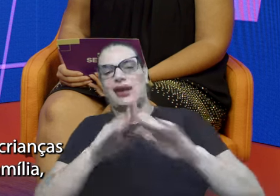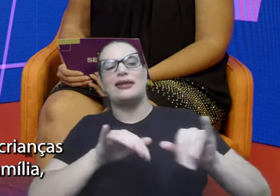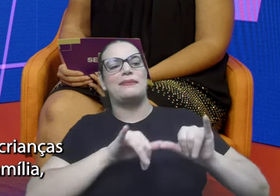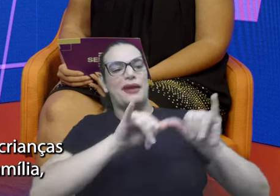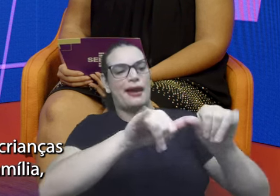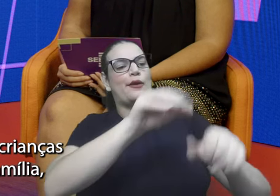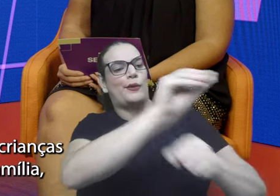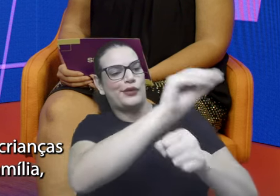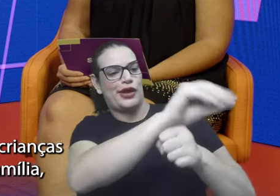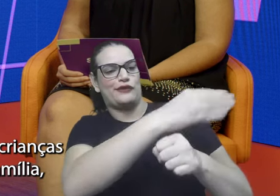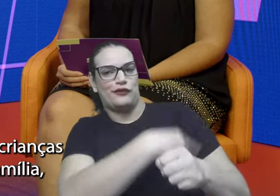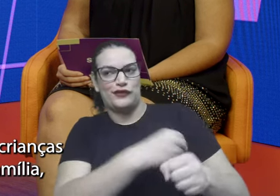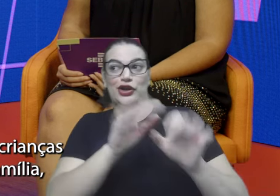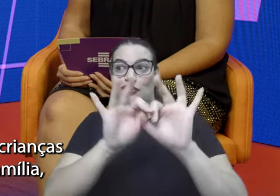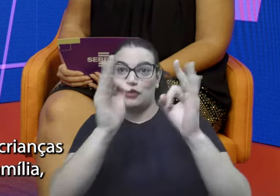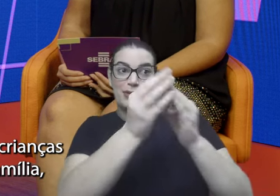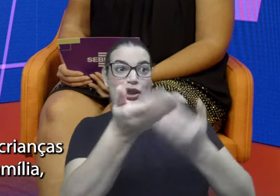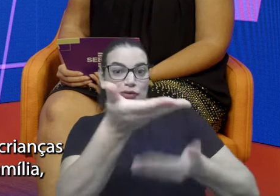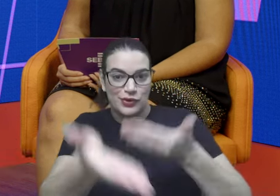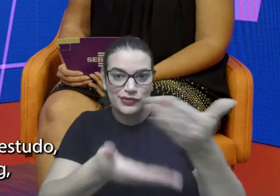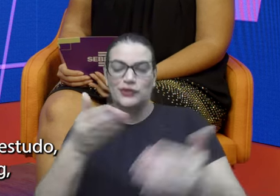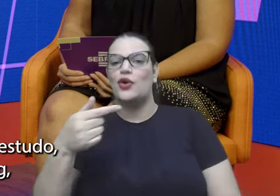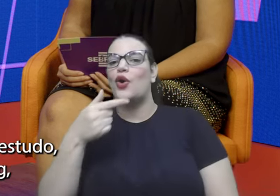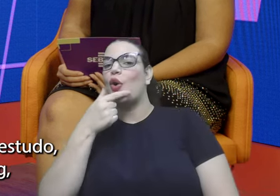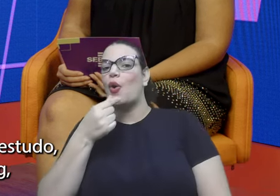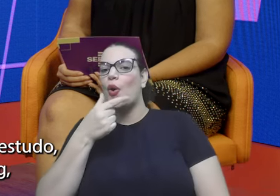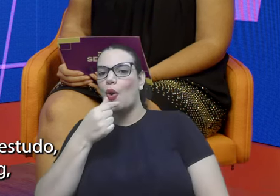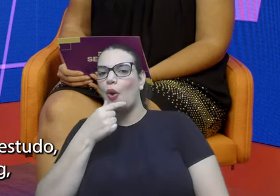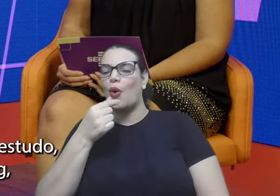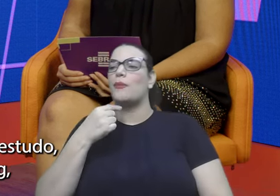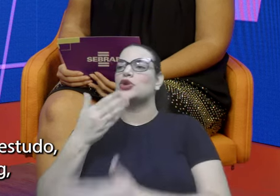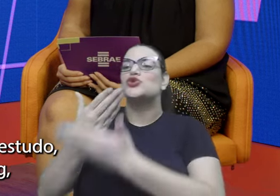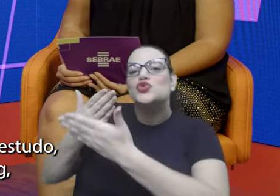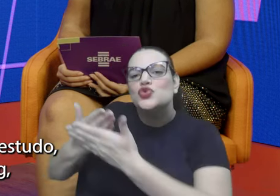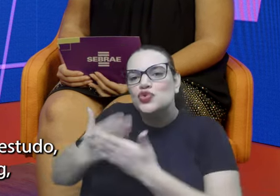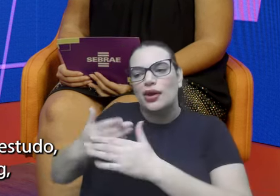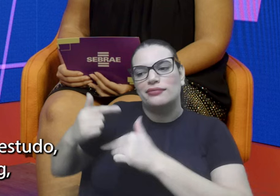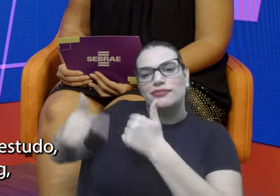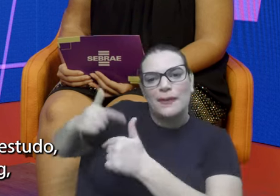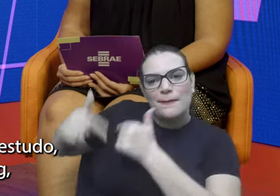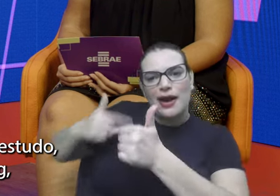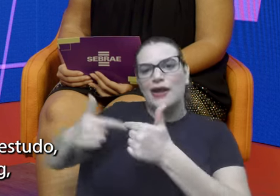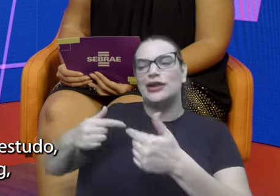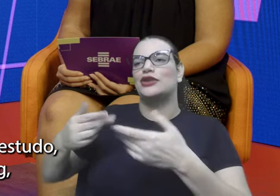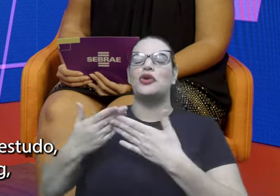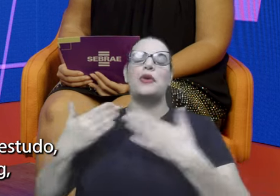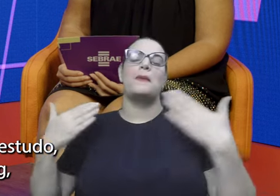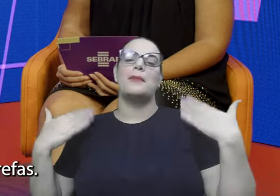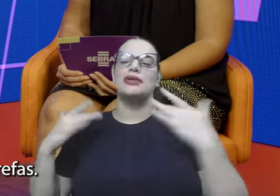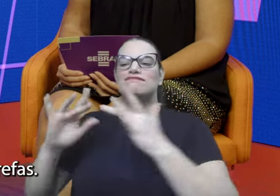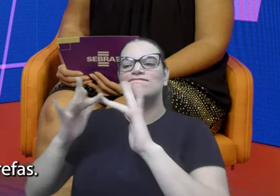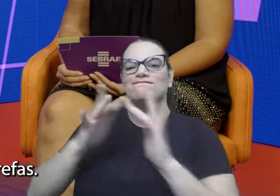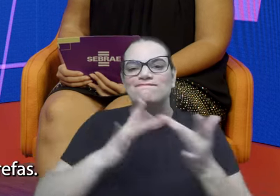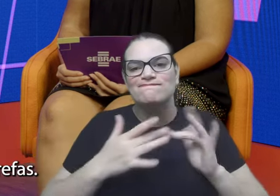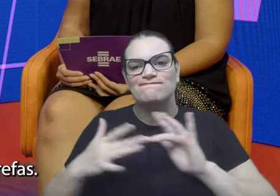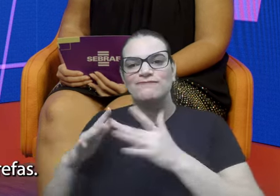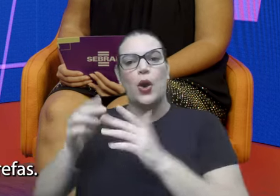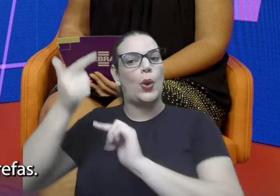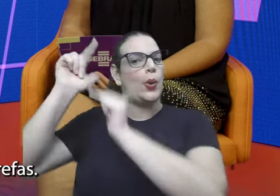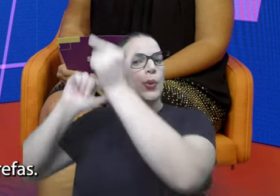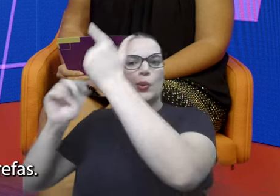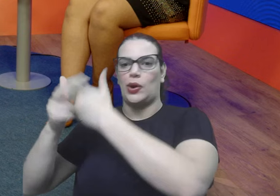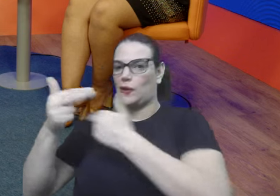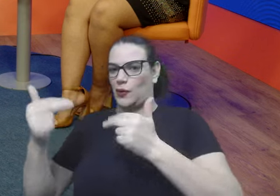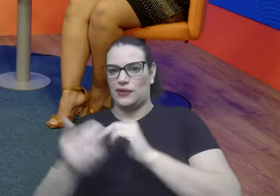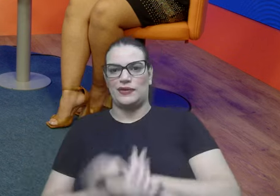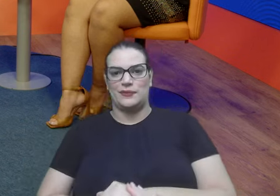das crianças ou cuidando das pessoas da família o homem está se dedicando ao estudo ao trabalho ao networking está se dedicando a outras